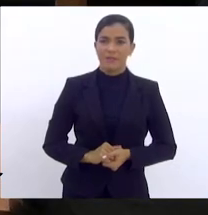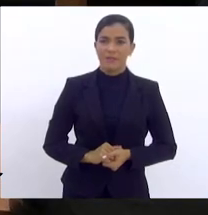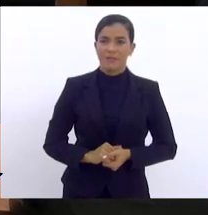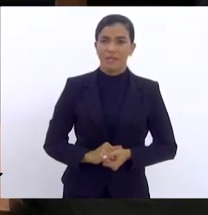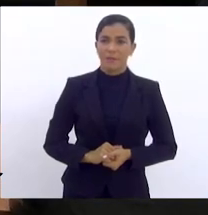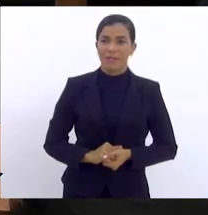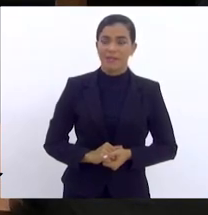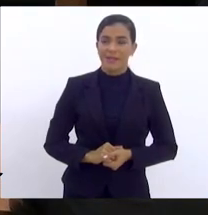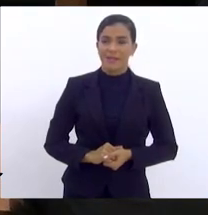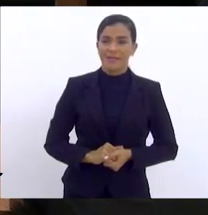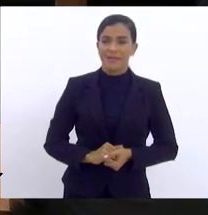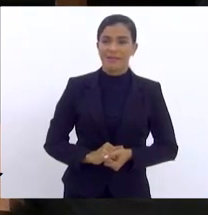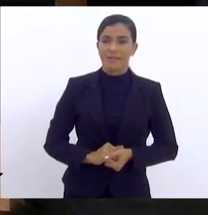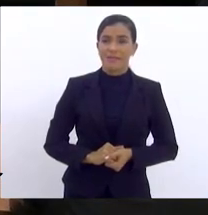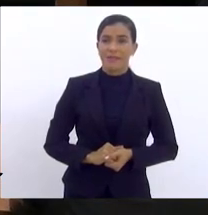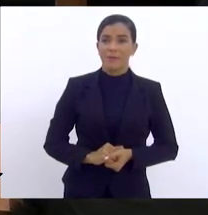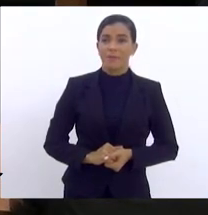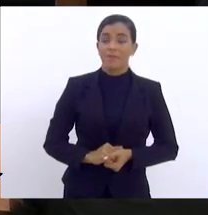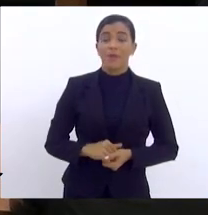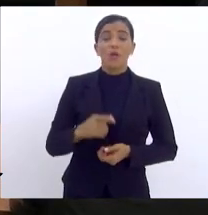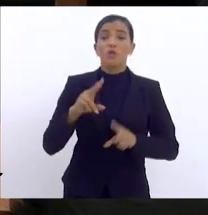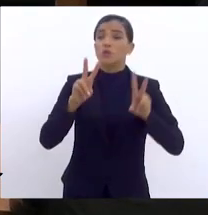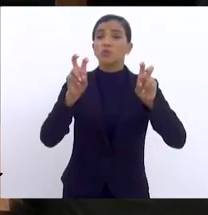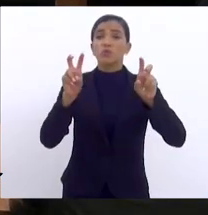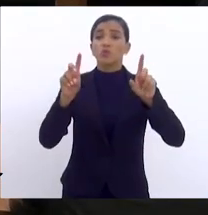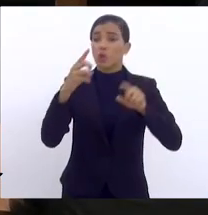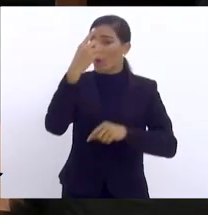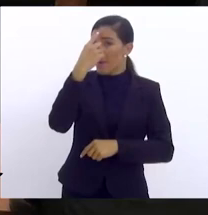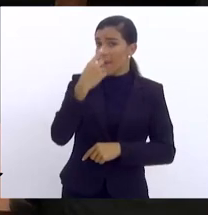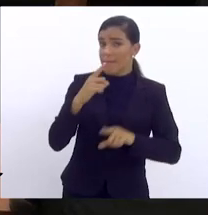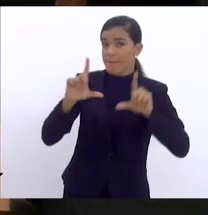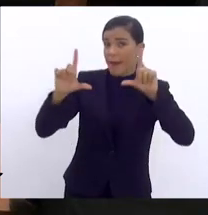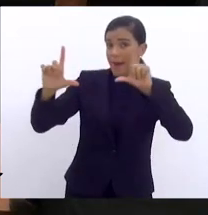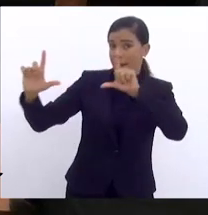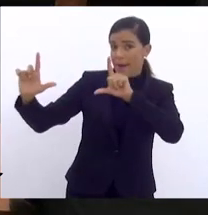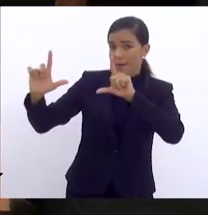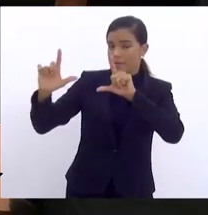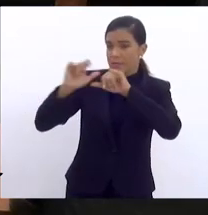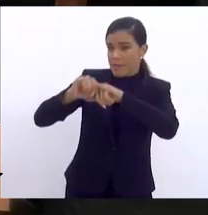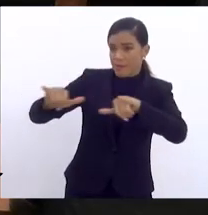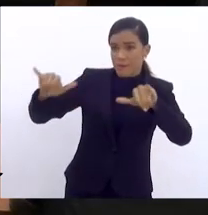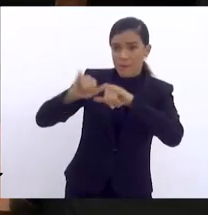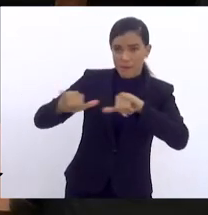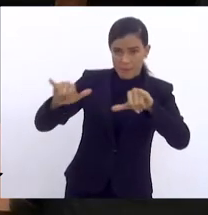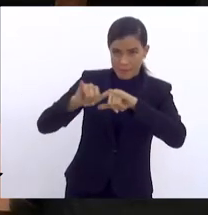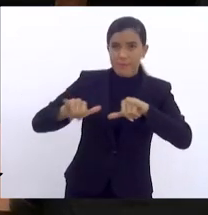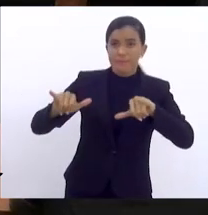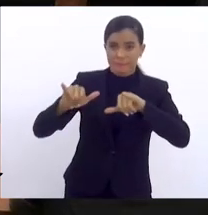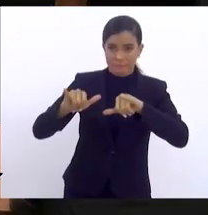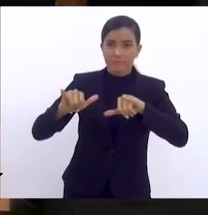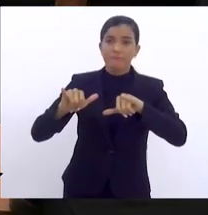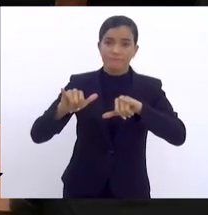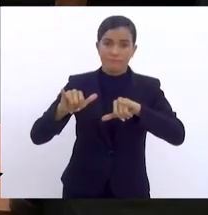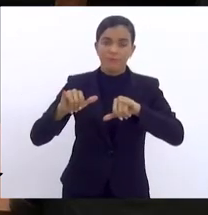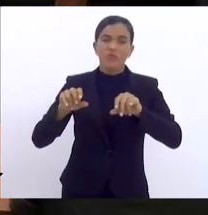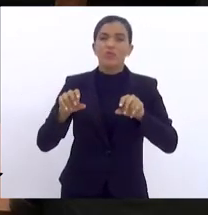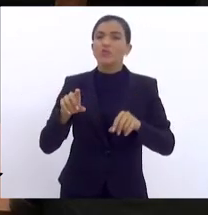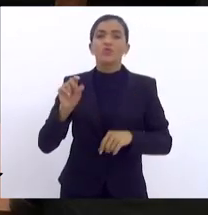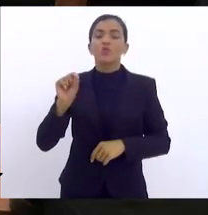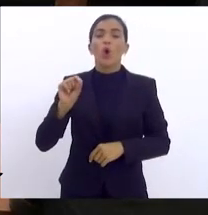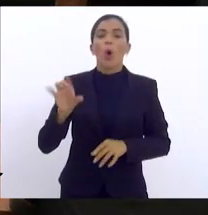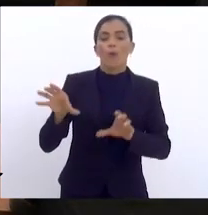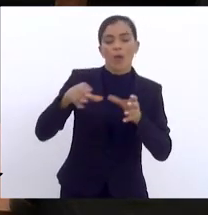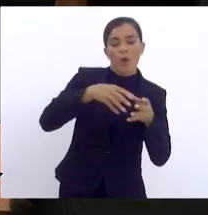bom a respeito das imagens que foram transmitidas do vulgarmente chamado